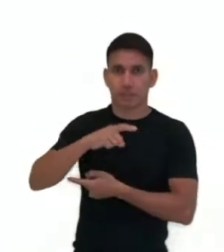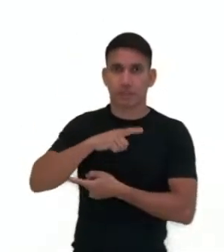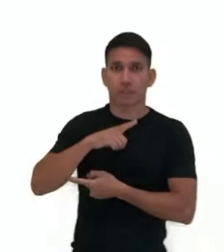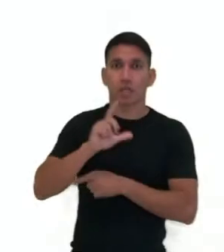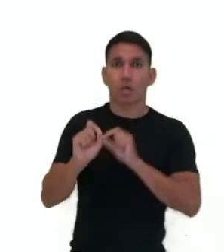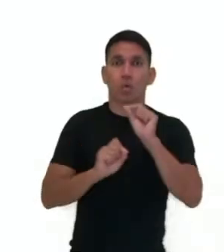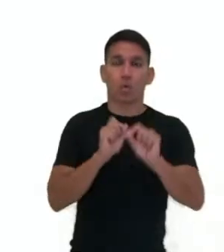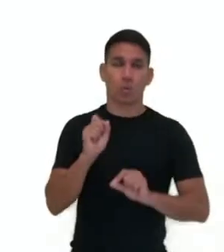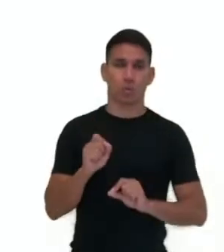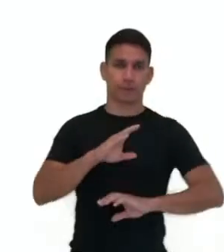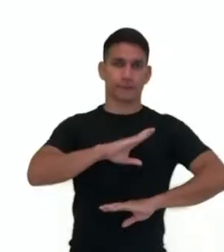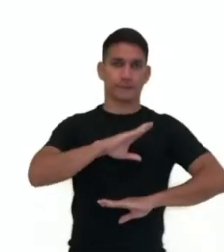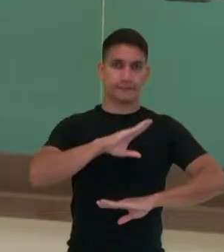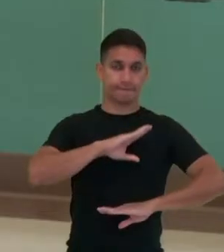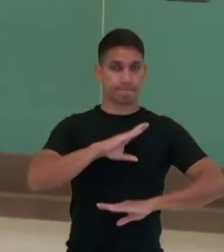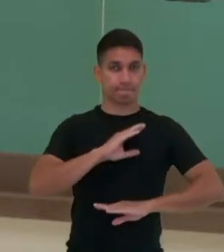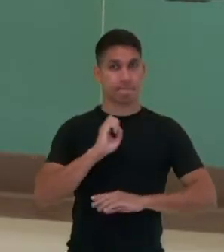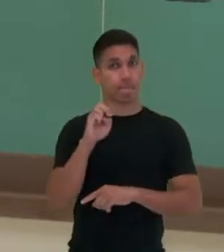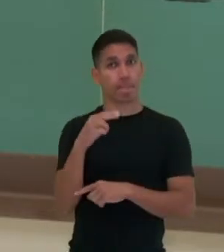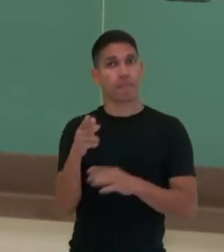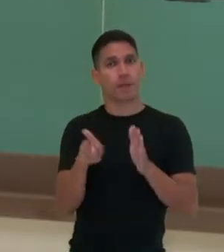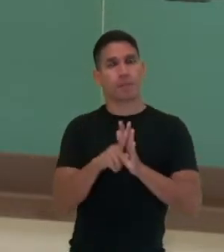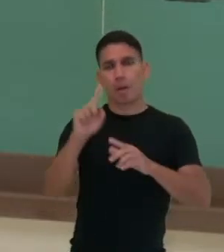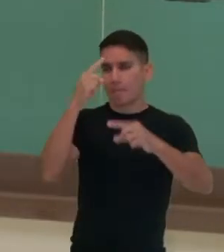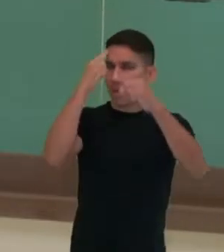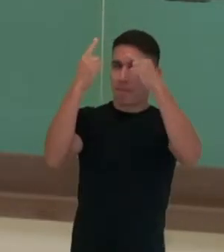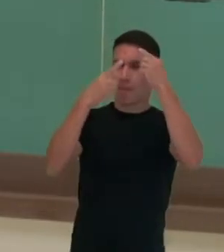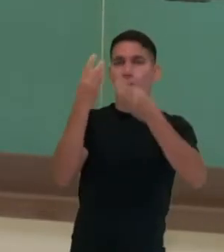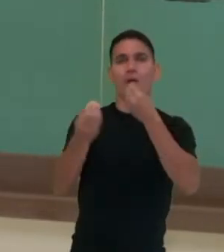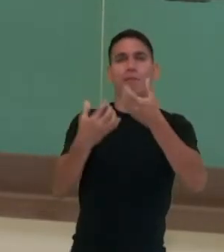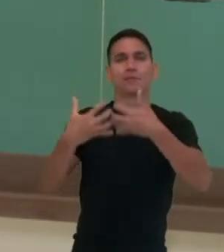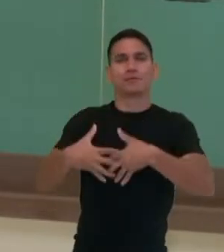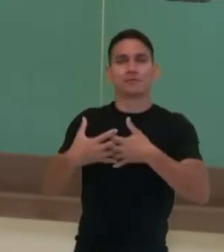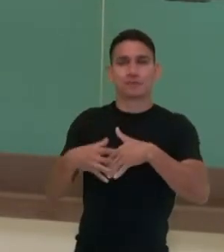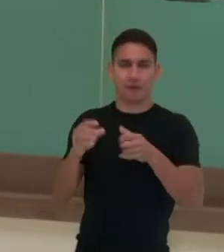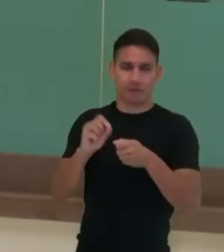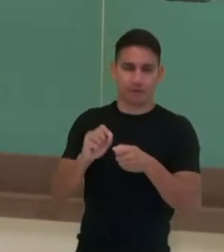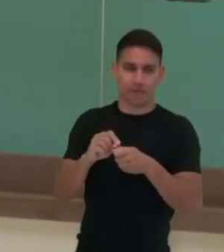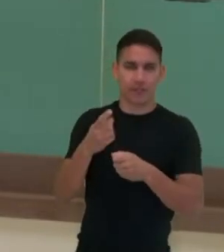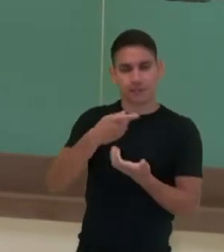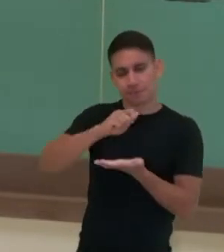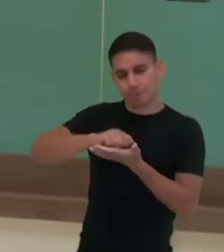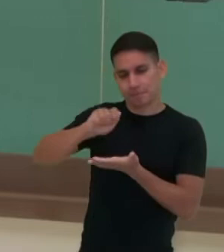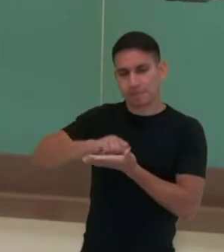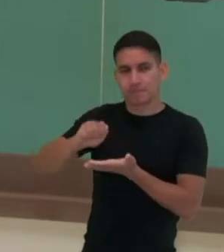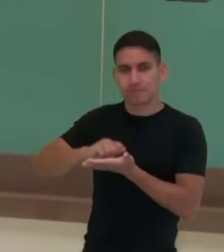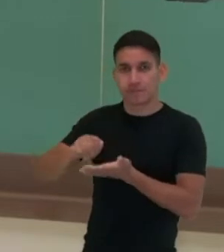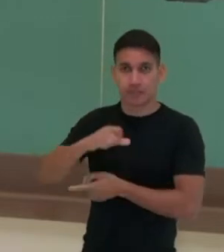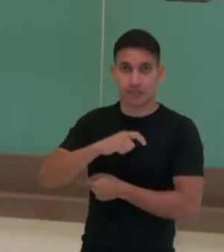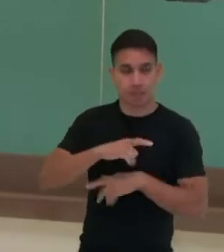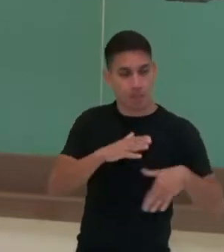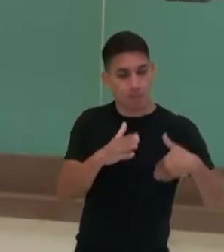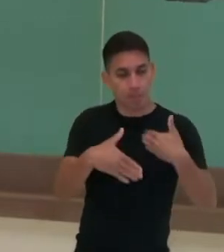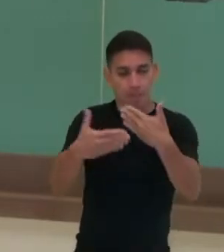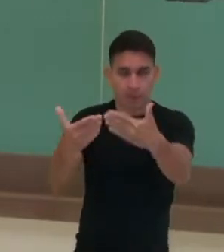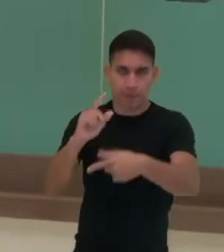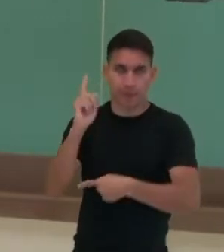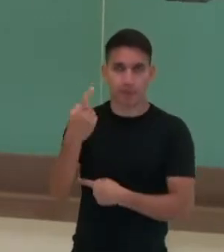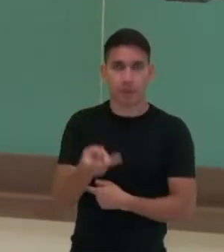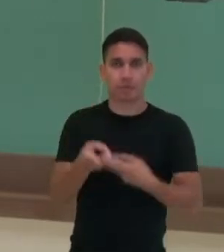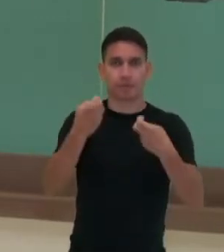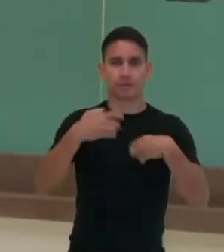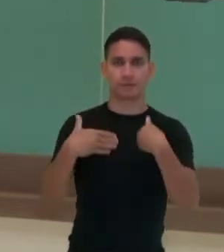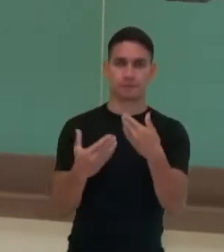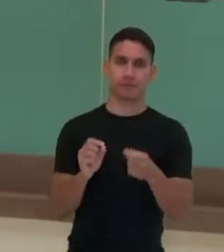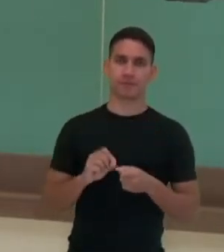um causo, né, ou ainda recriá-lo, né, como queiram chamar, né, este processo aqui que nós vamos